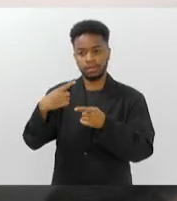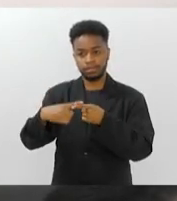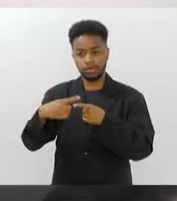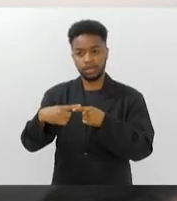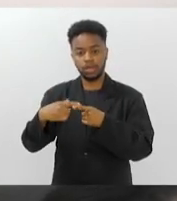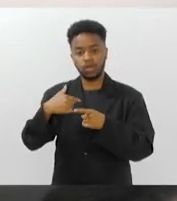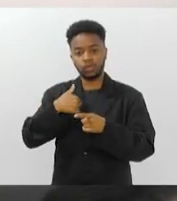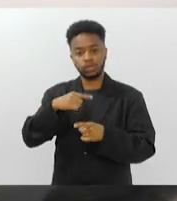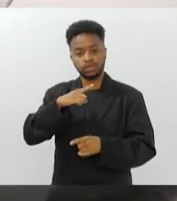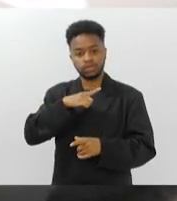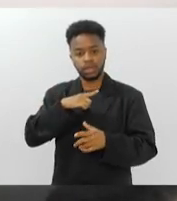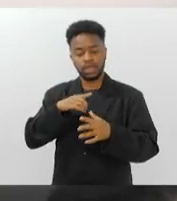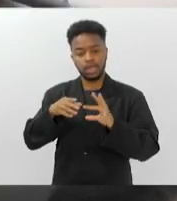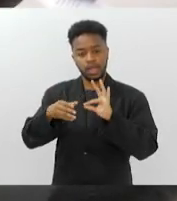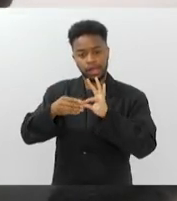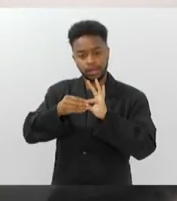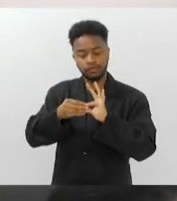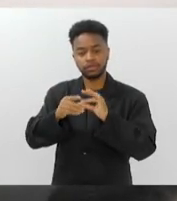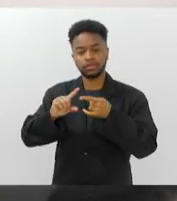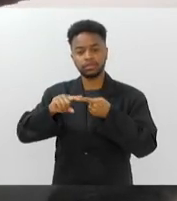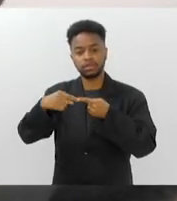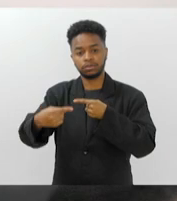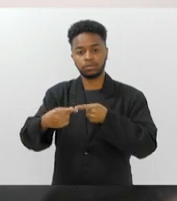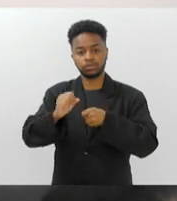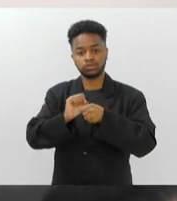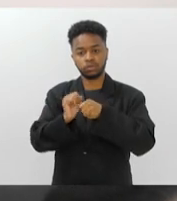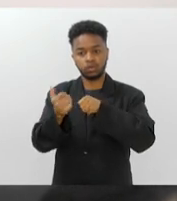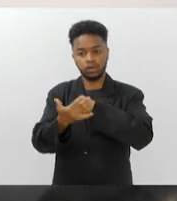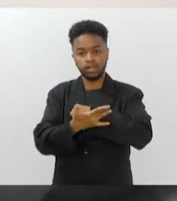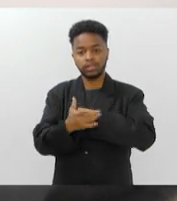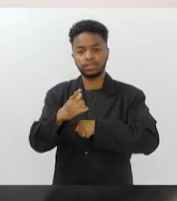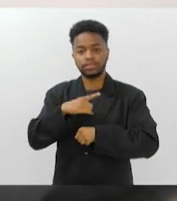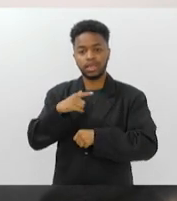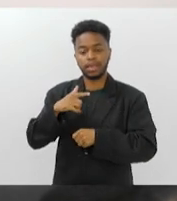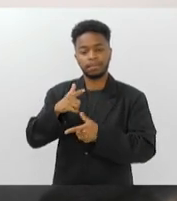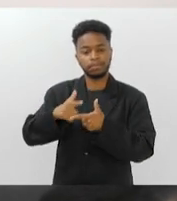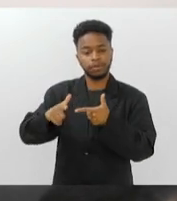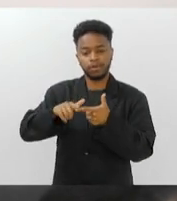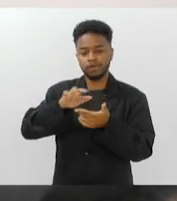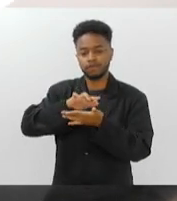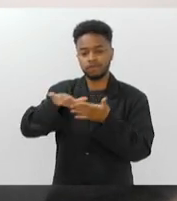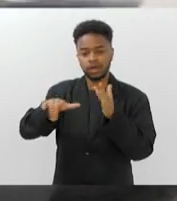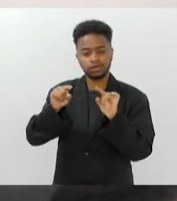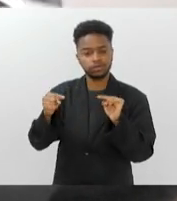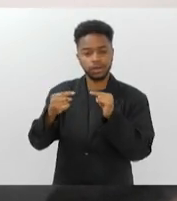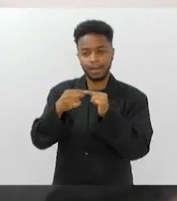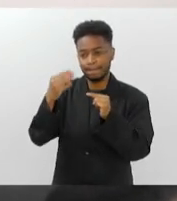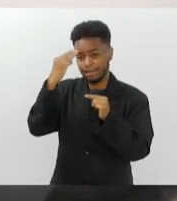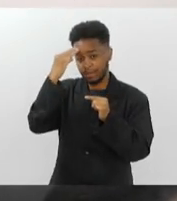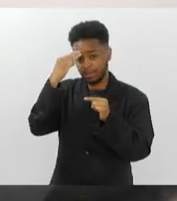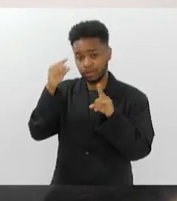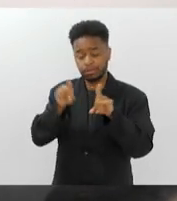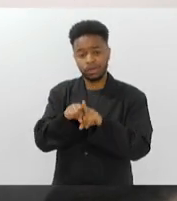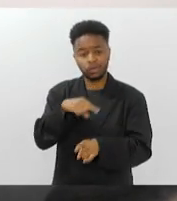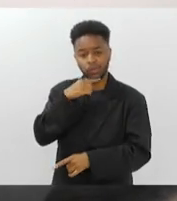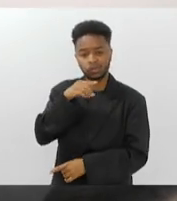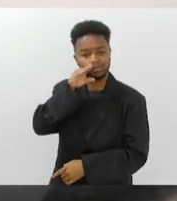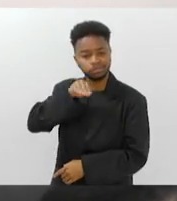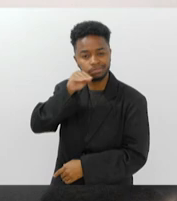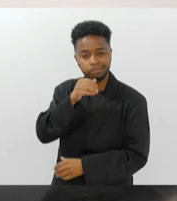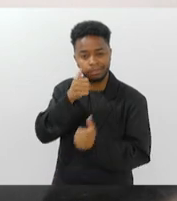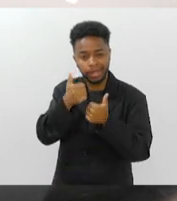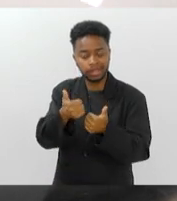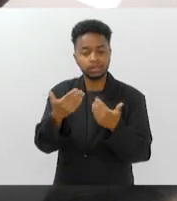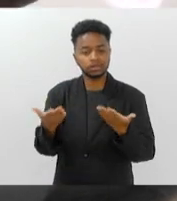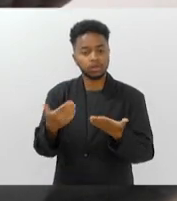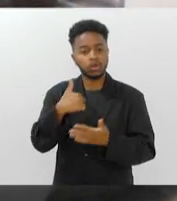HIV no pós covid eu tive alguns problemas em relacionado à memória dificuldades com min adicção então eu gosto